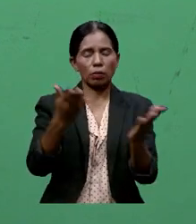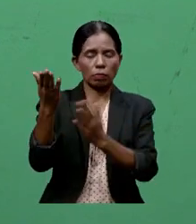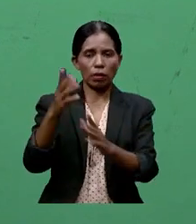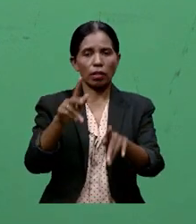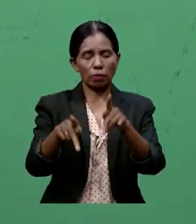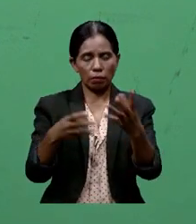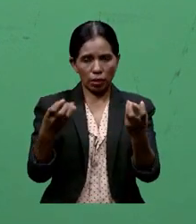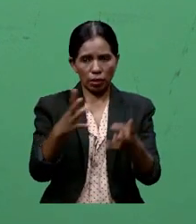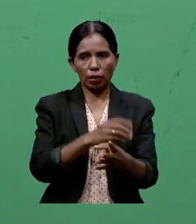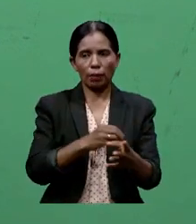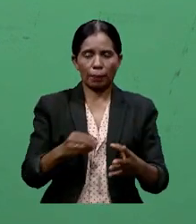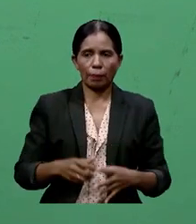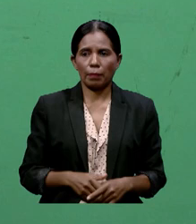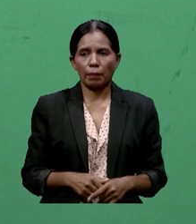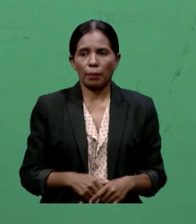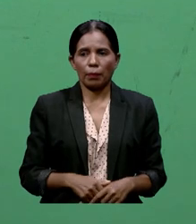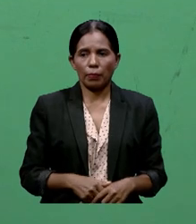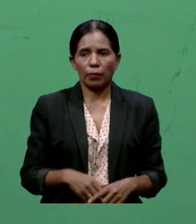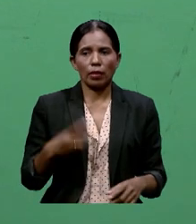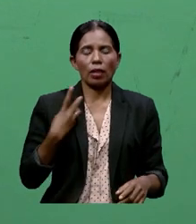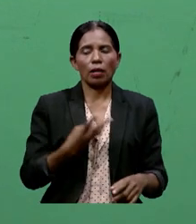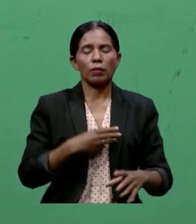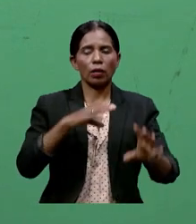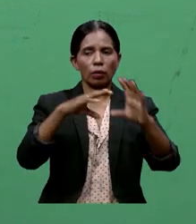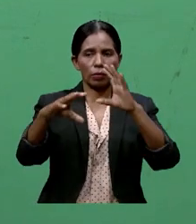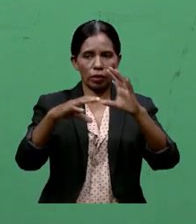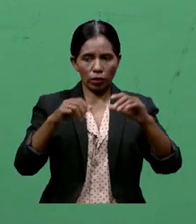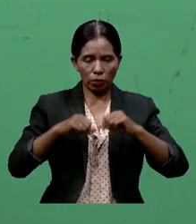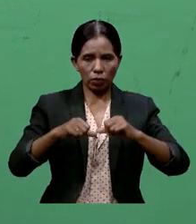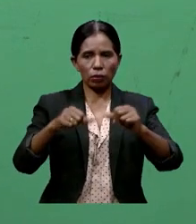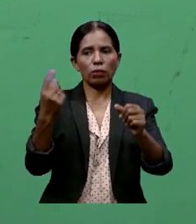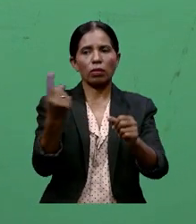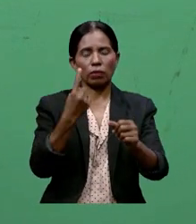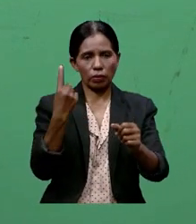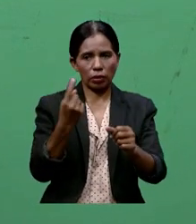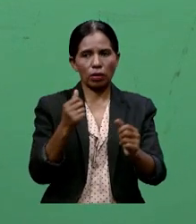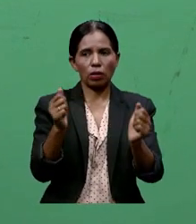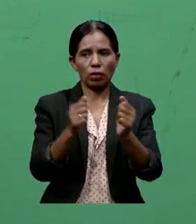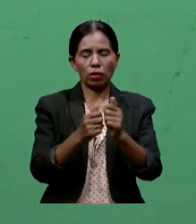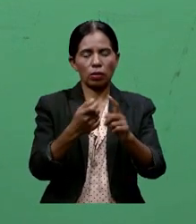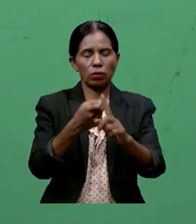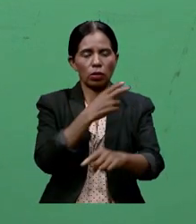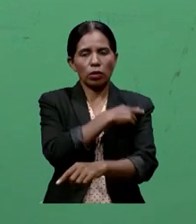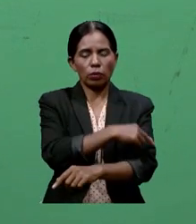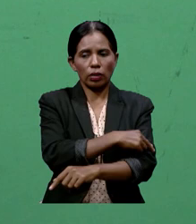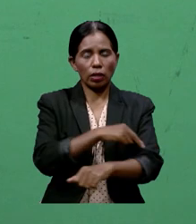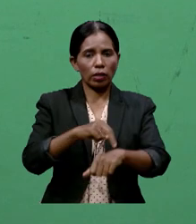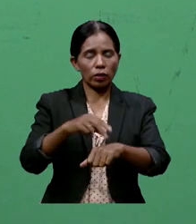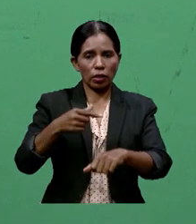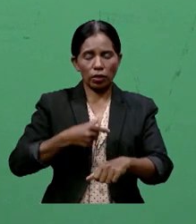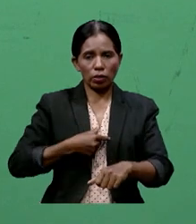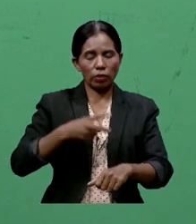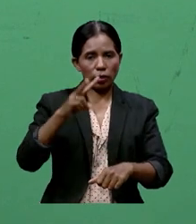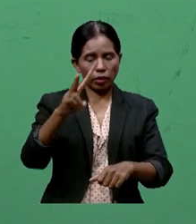né stock out, mas a minha comunicação lá na Fatim, ou se parte do Hospital Nacional Guido Valdares, ou